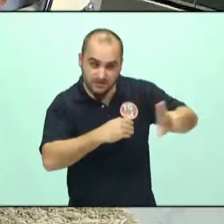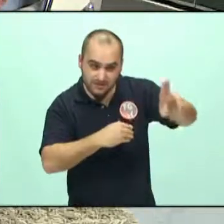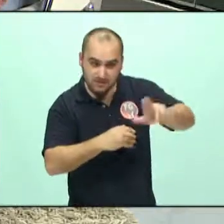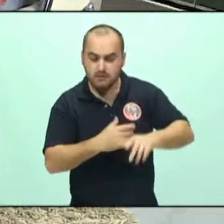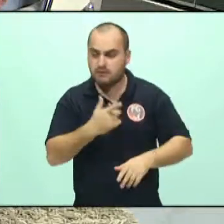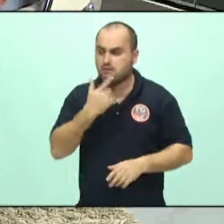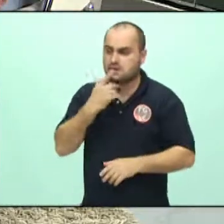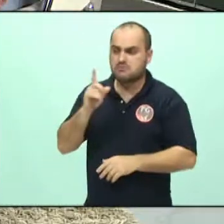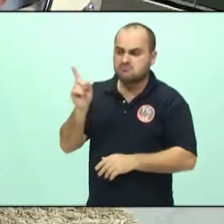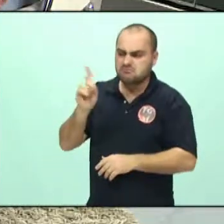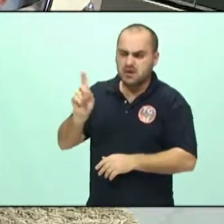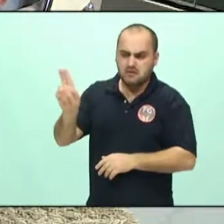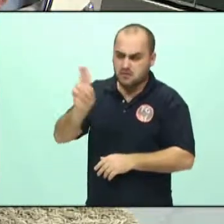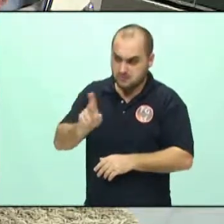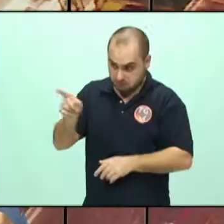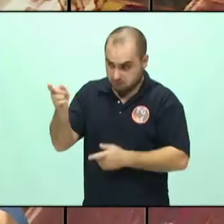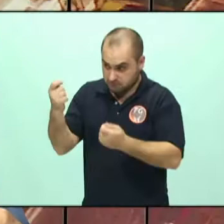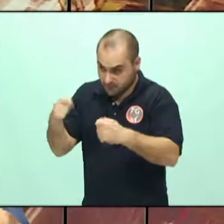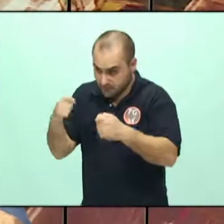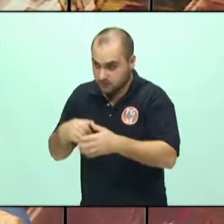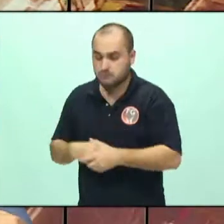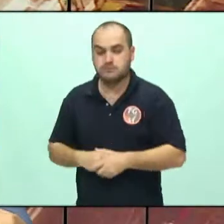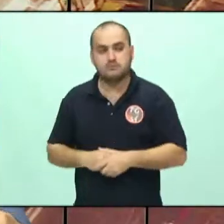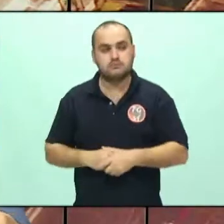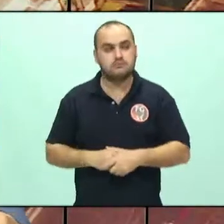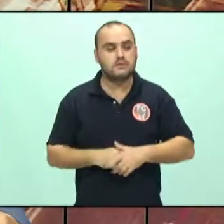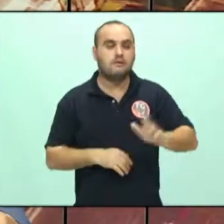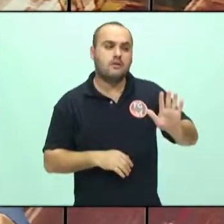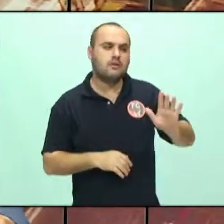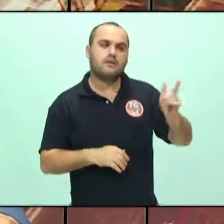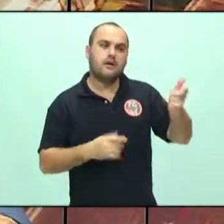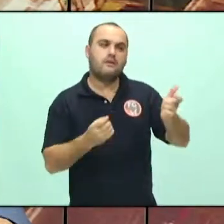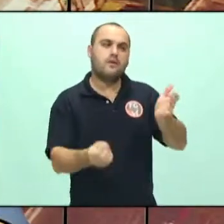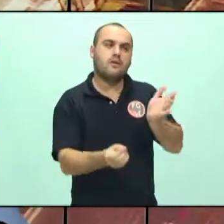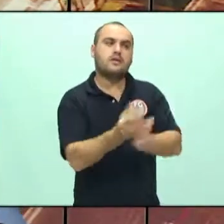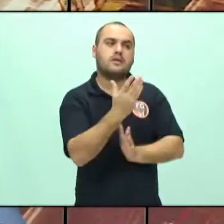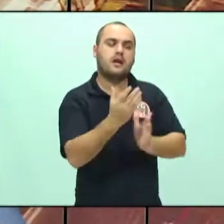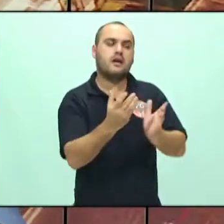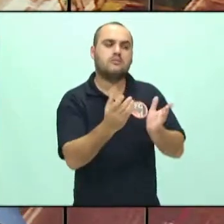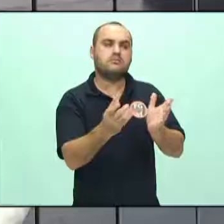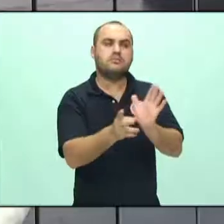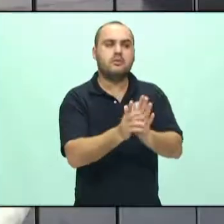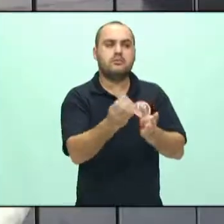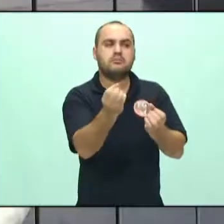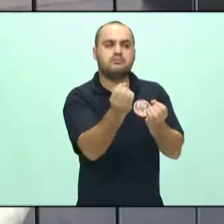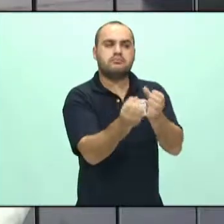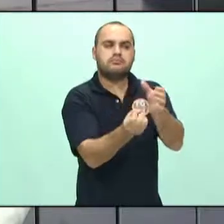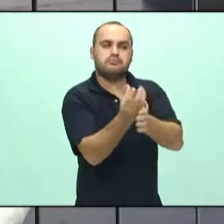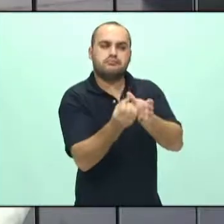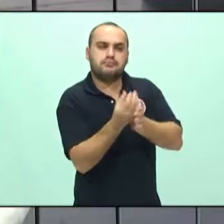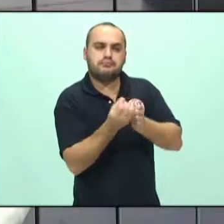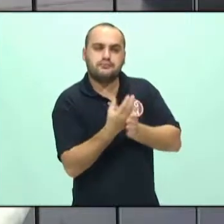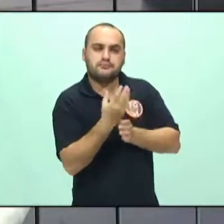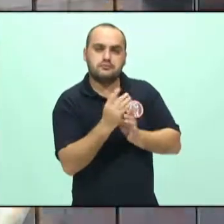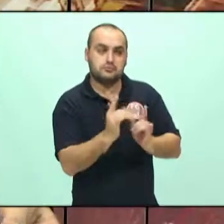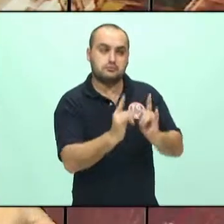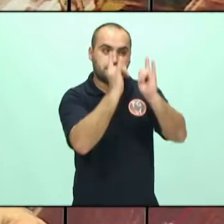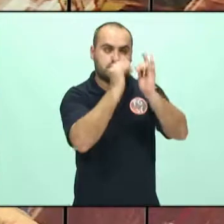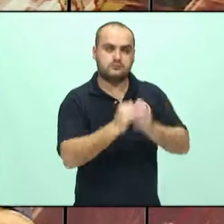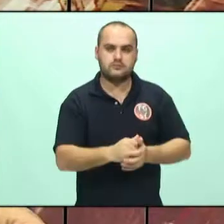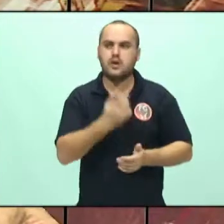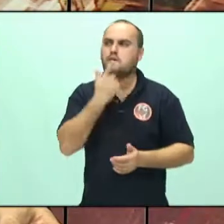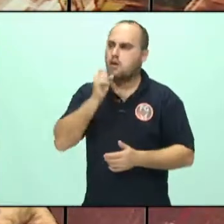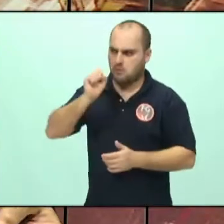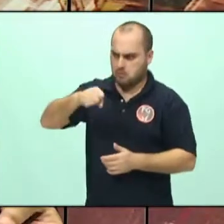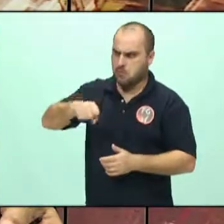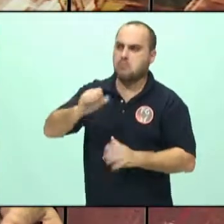vou ocupar, você precisa. Não, é que eu vou fazer a horta do condomínio. Não, você pode pegar.